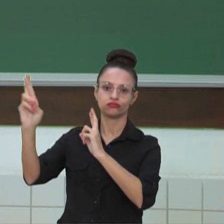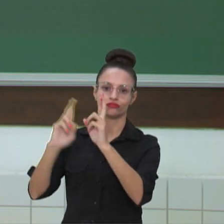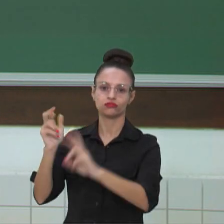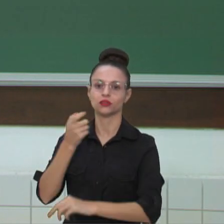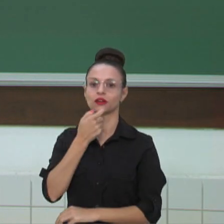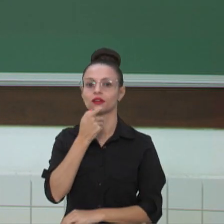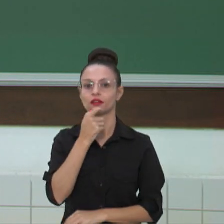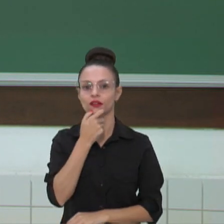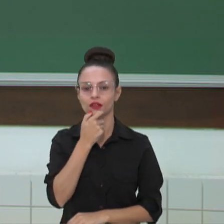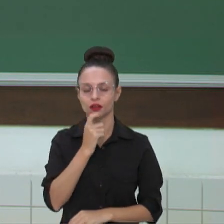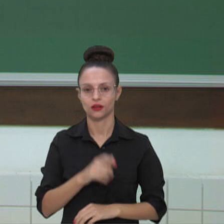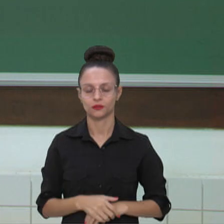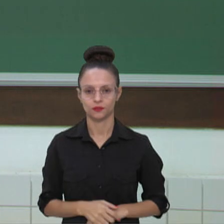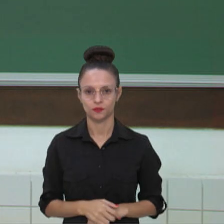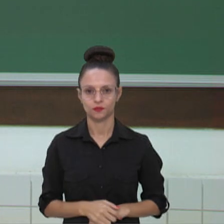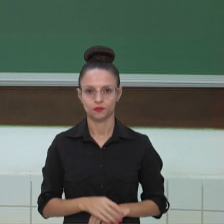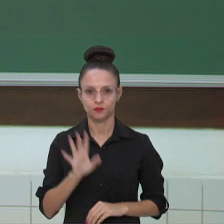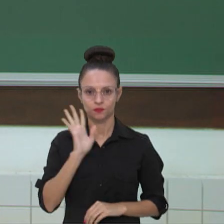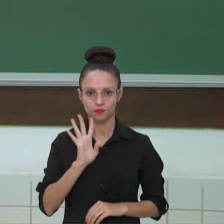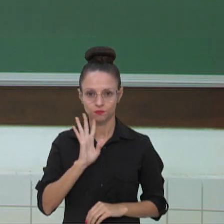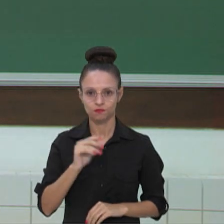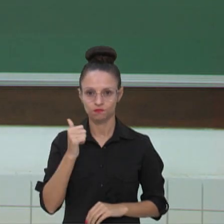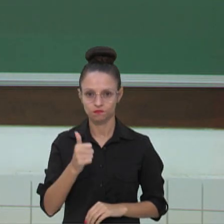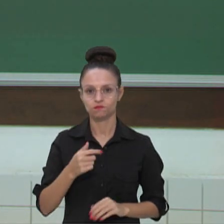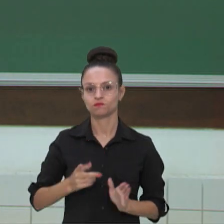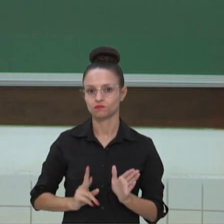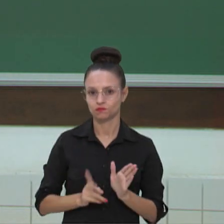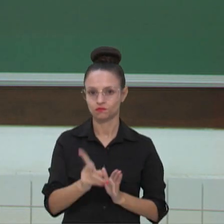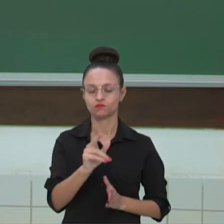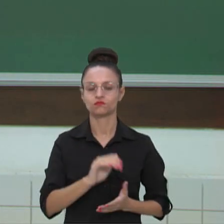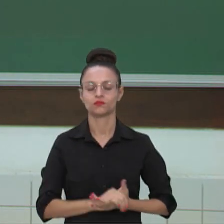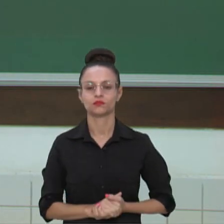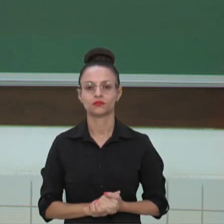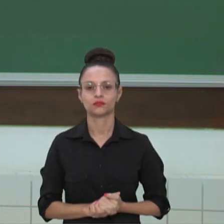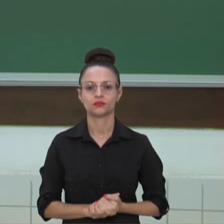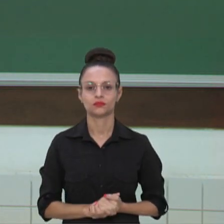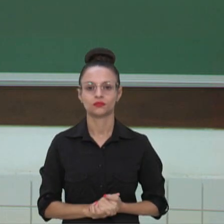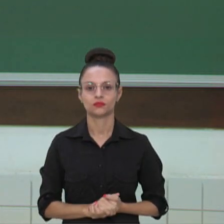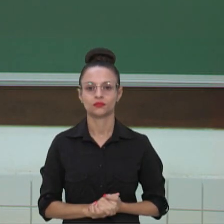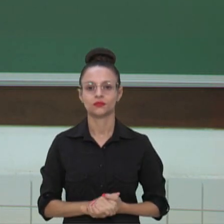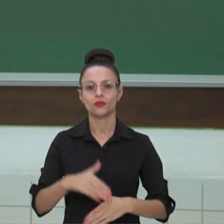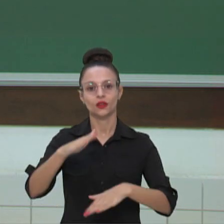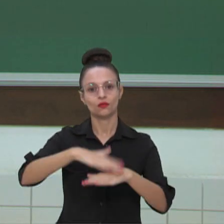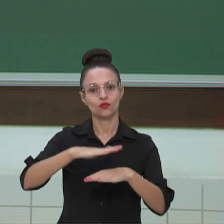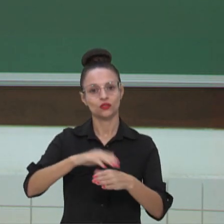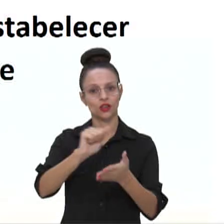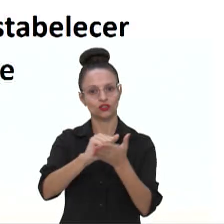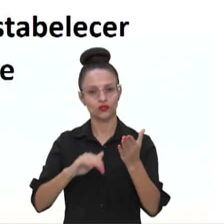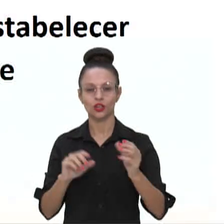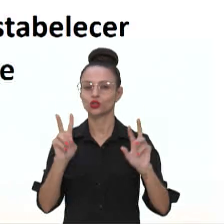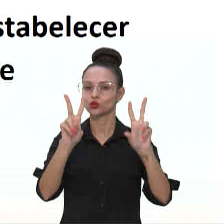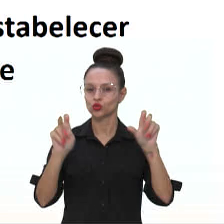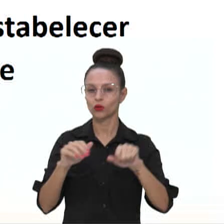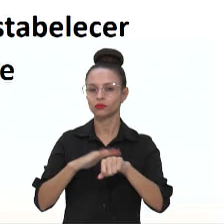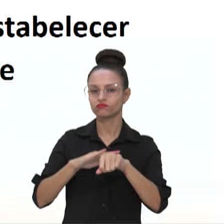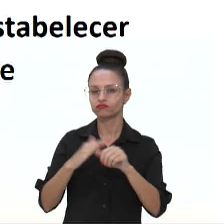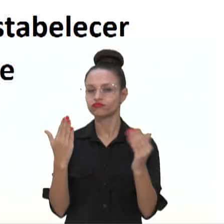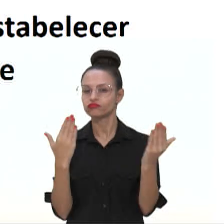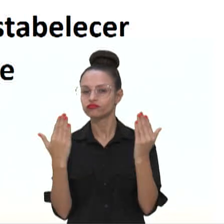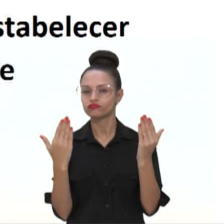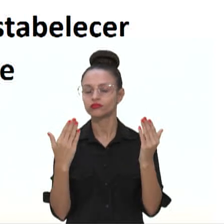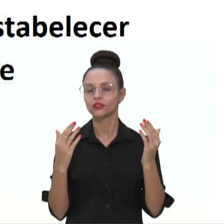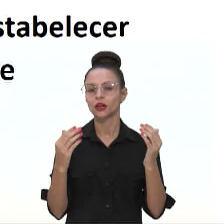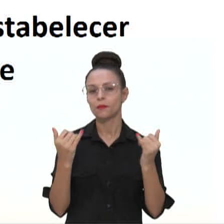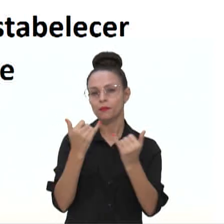Inglaterra. Legal? Continuando. Tarefas sobre o que a gente conversou dessas semelhanças